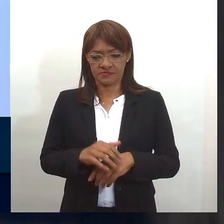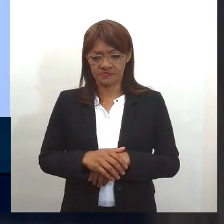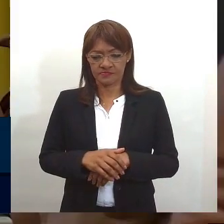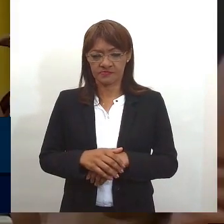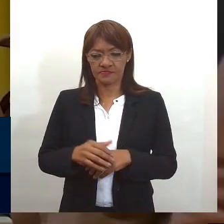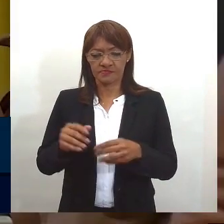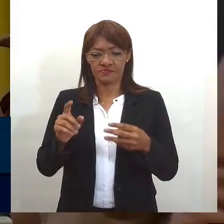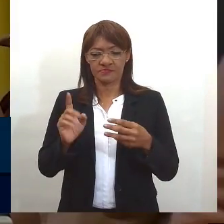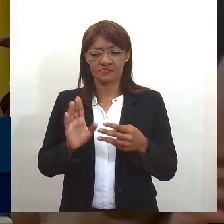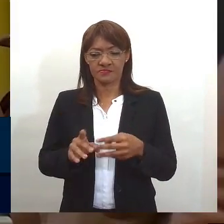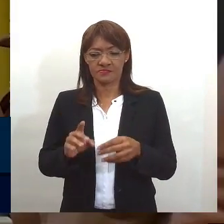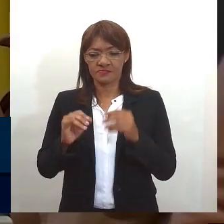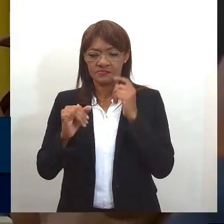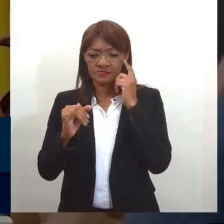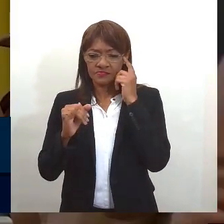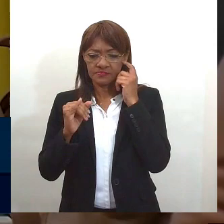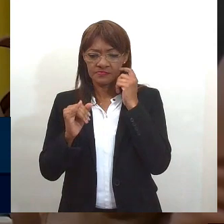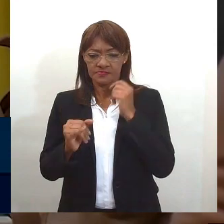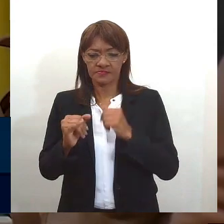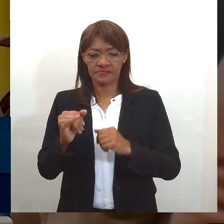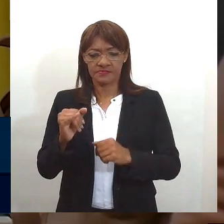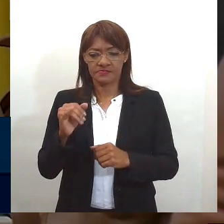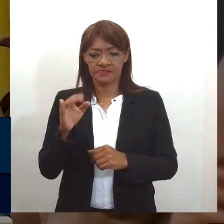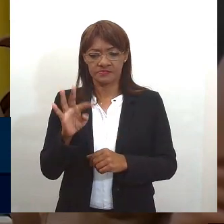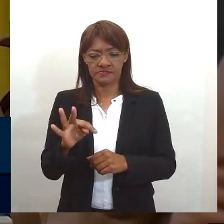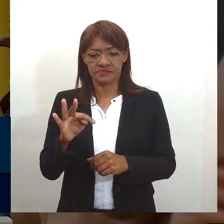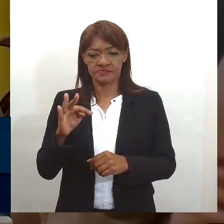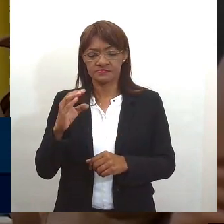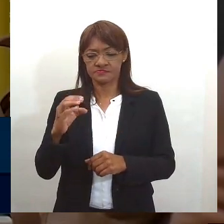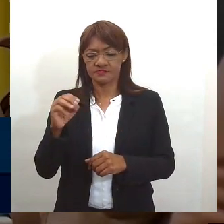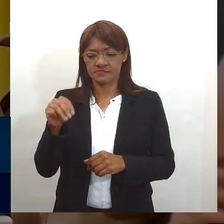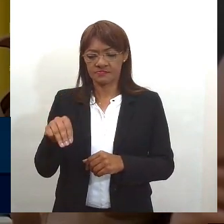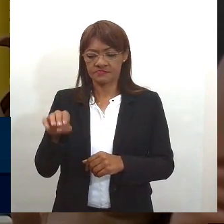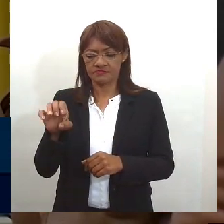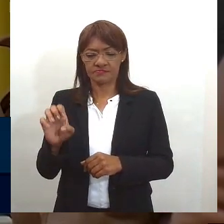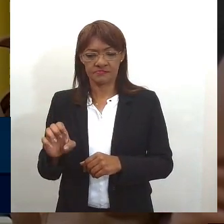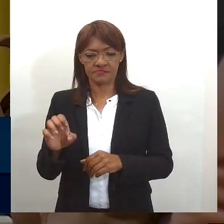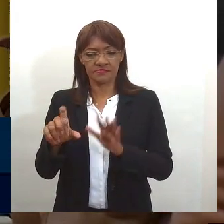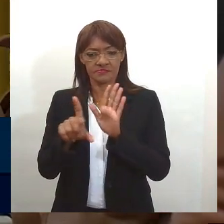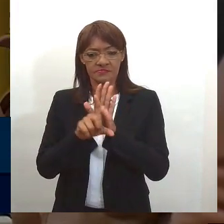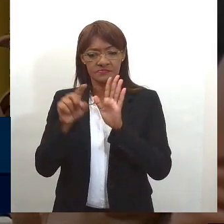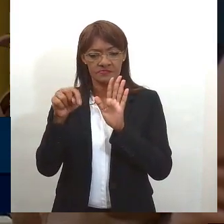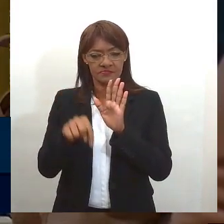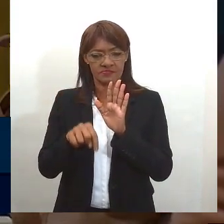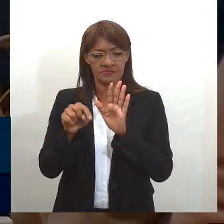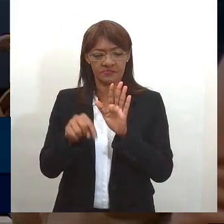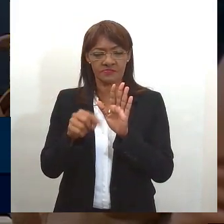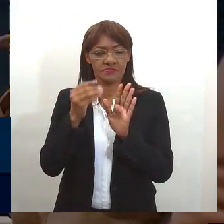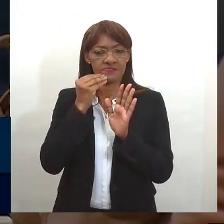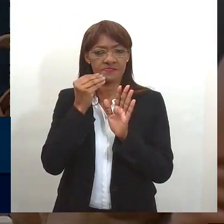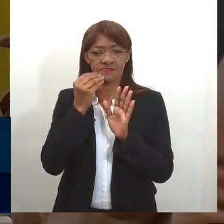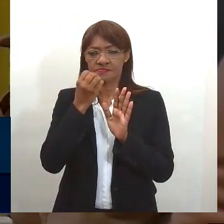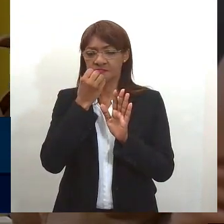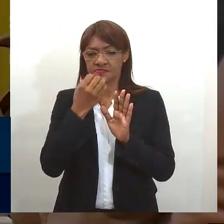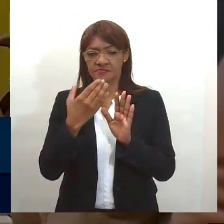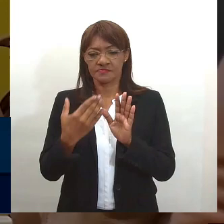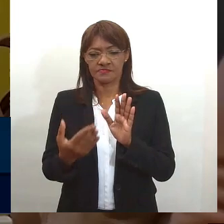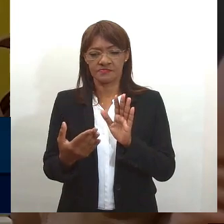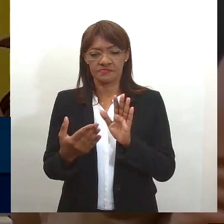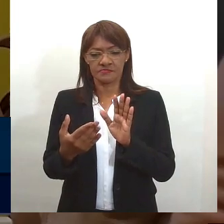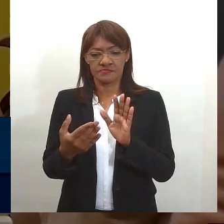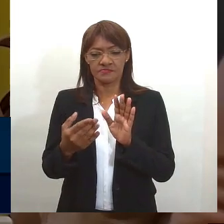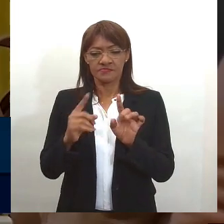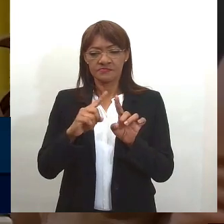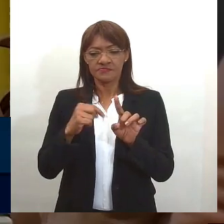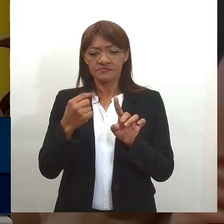foi aprovada aqui na LESE, excelente oportunidade de regularização, que aumentou sobremaneira a arrecadação